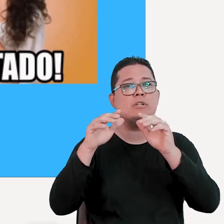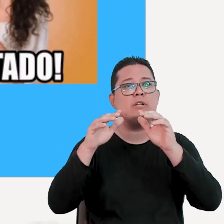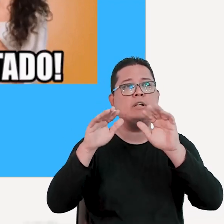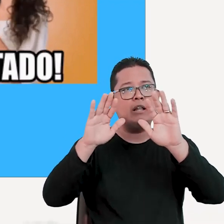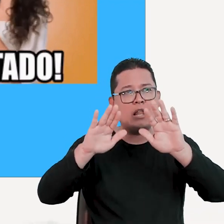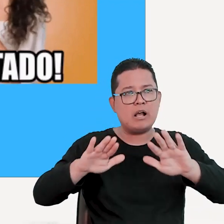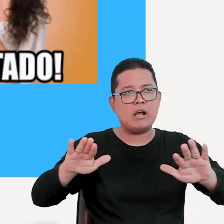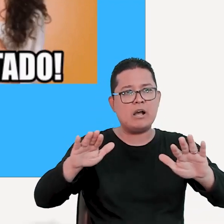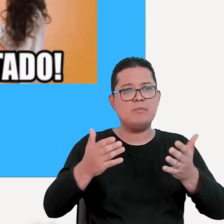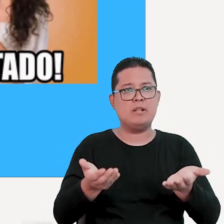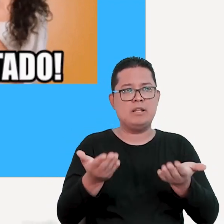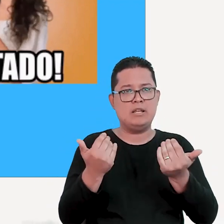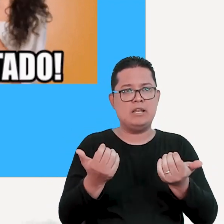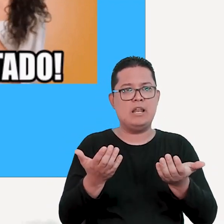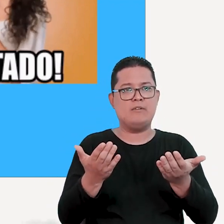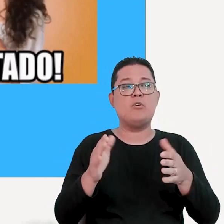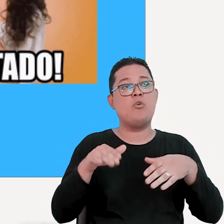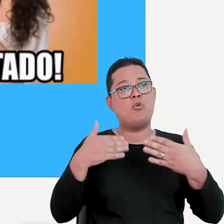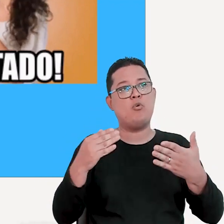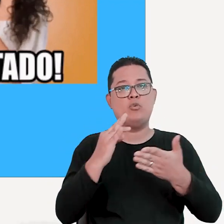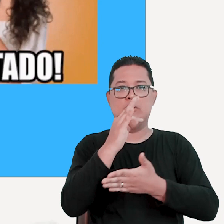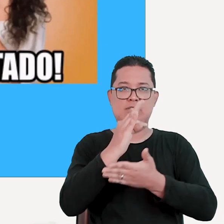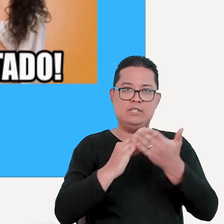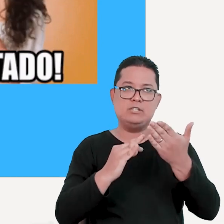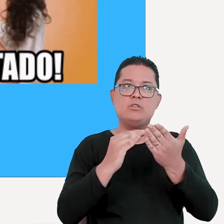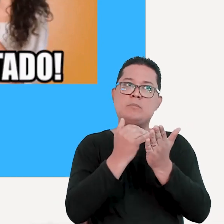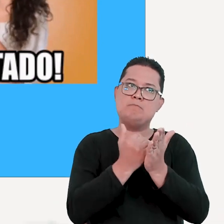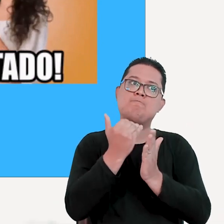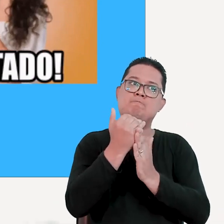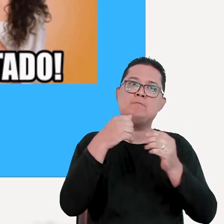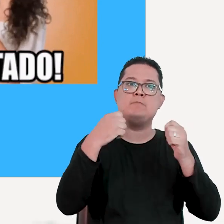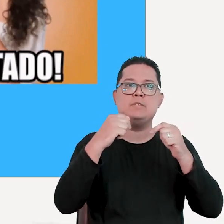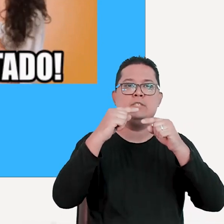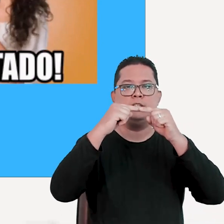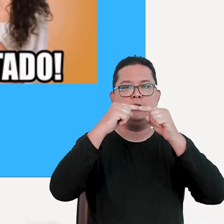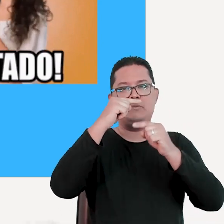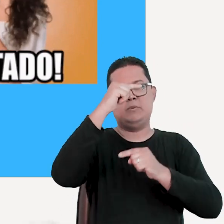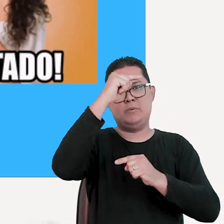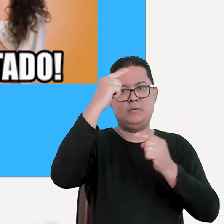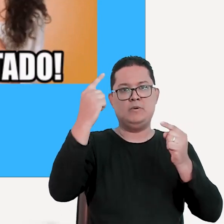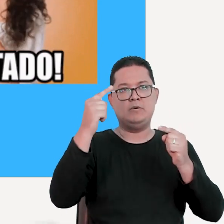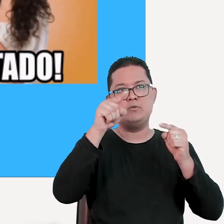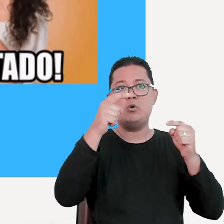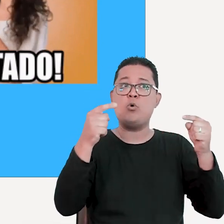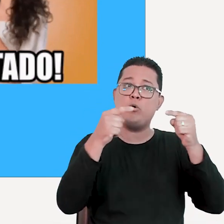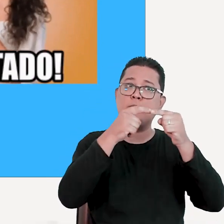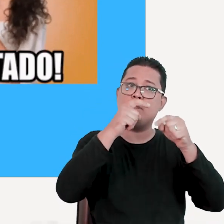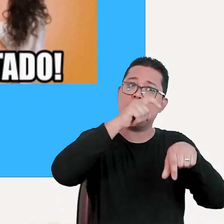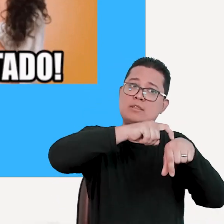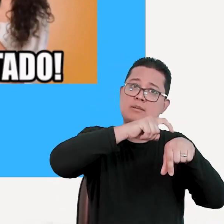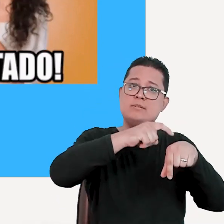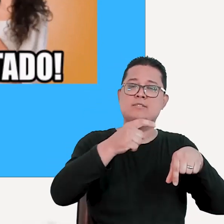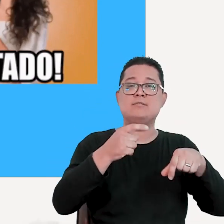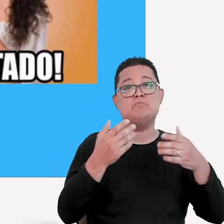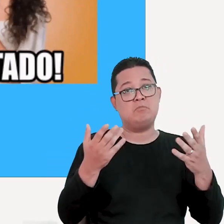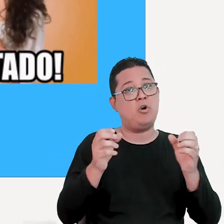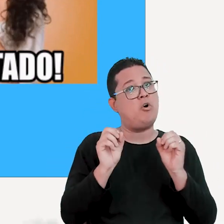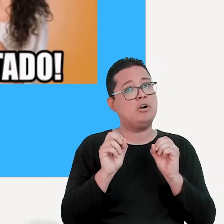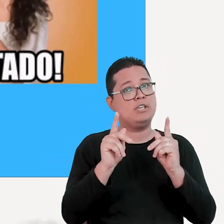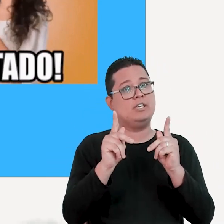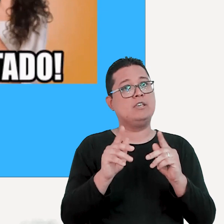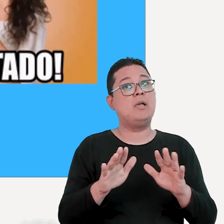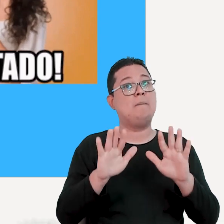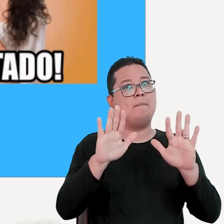texto um pouco maior, se aquele momento pede por um texto um pouco maior. Por isso, eu sempre falo, quando você